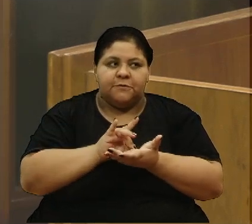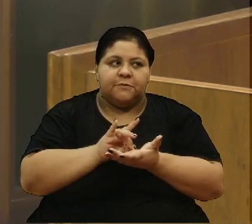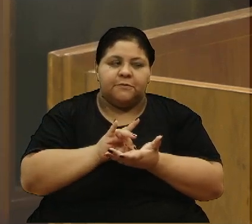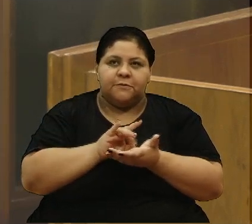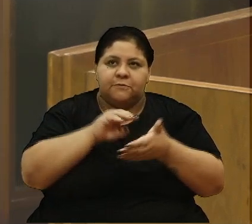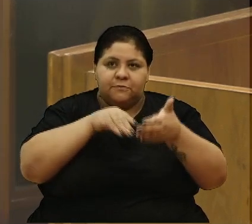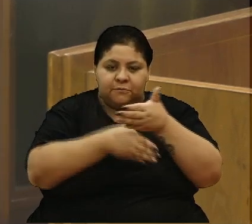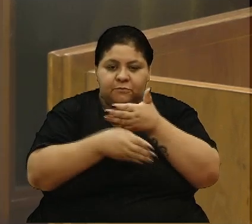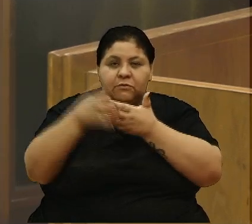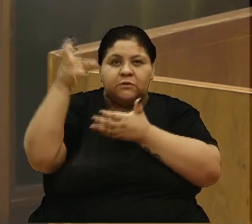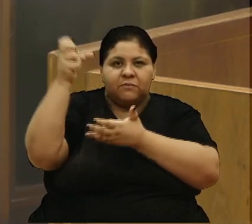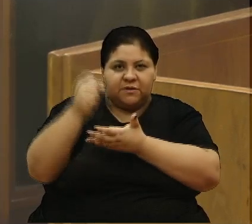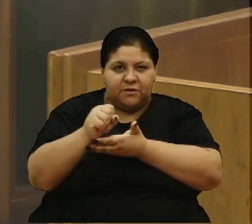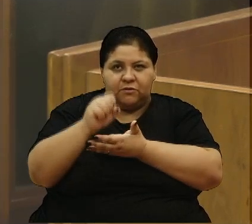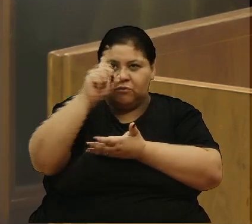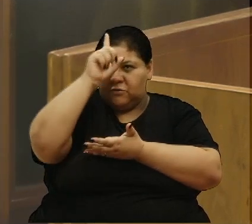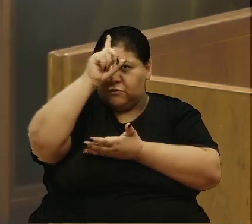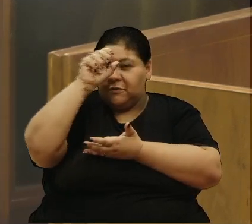Banco de Leite do HG,